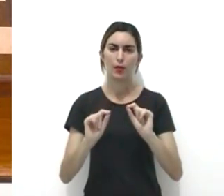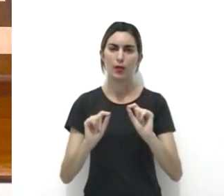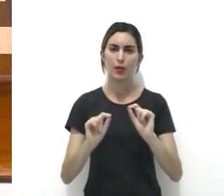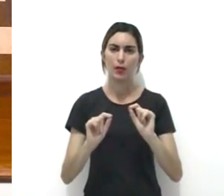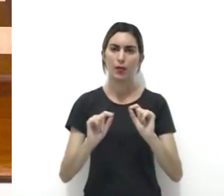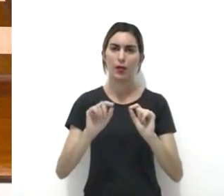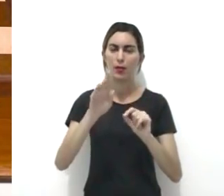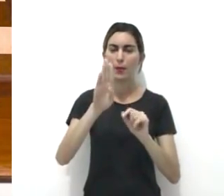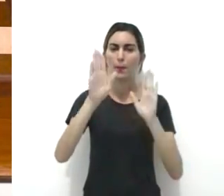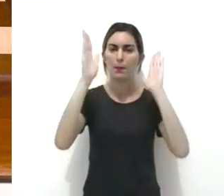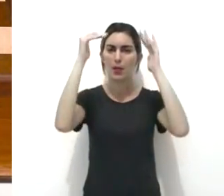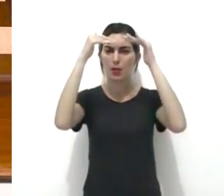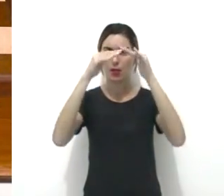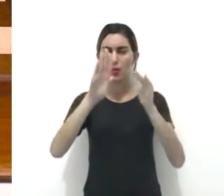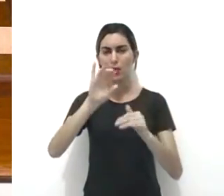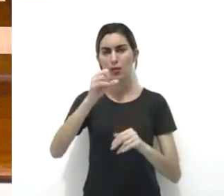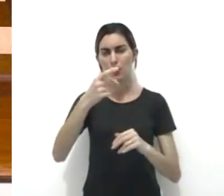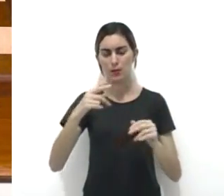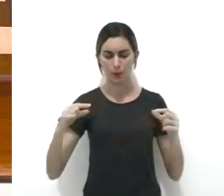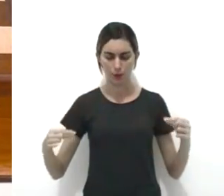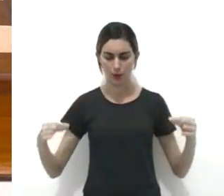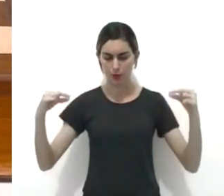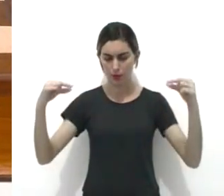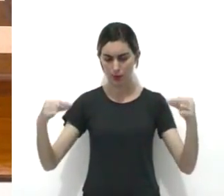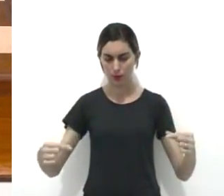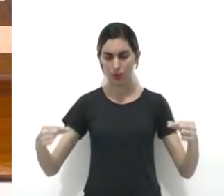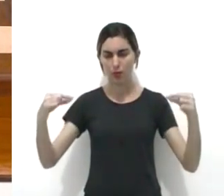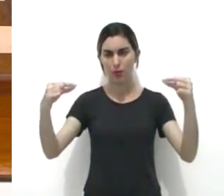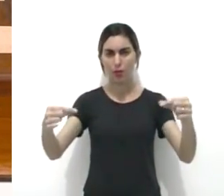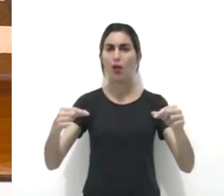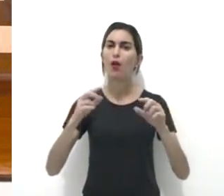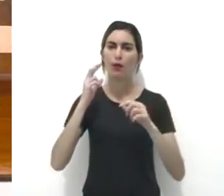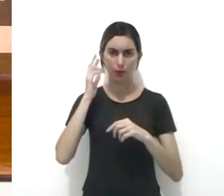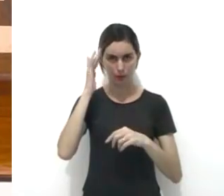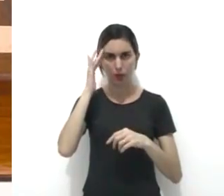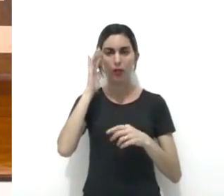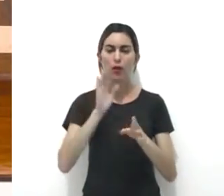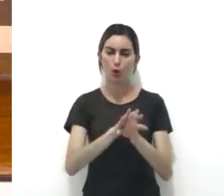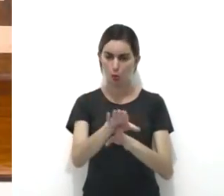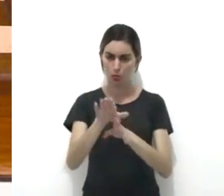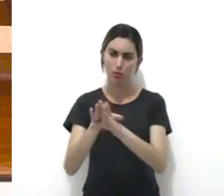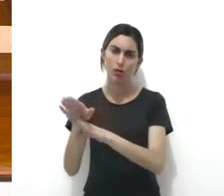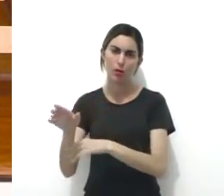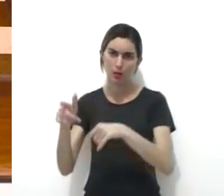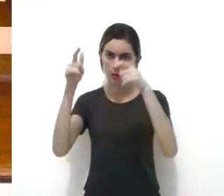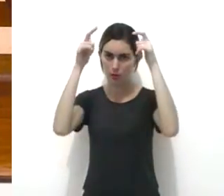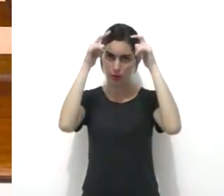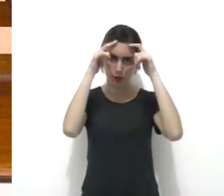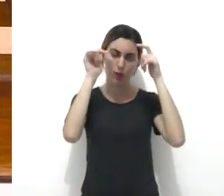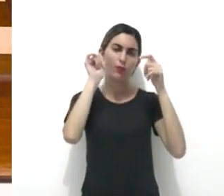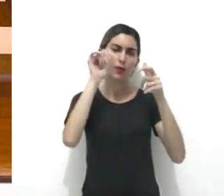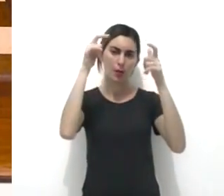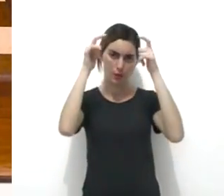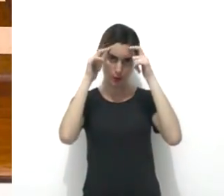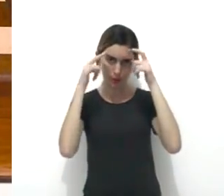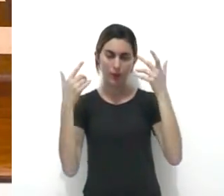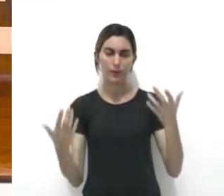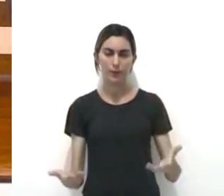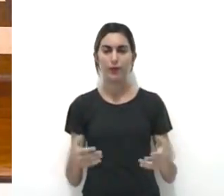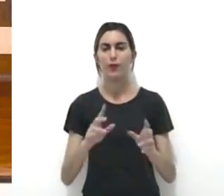estão? Estão os bispos. Os bispos a gente pode entender que sejam os conselheiros do rei e da